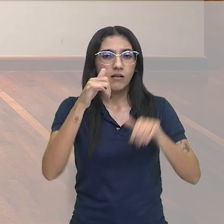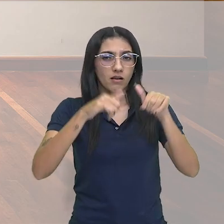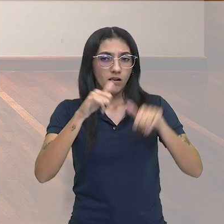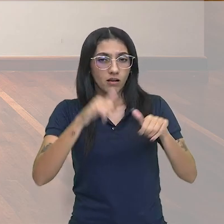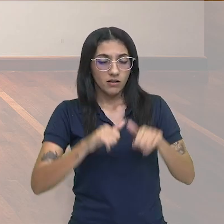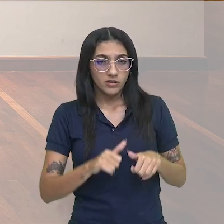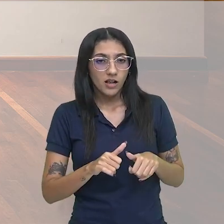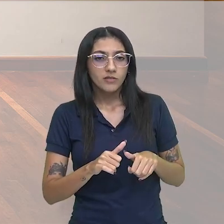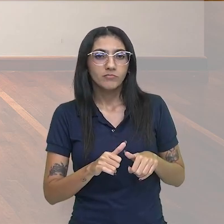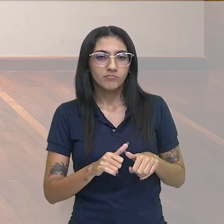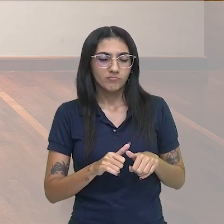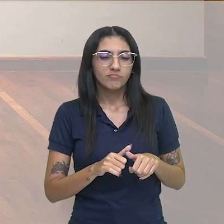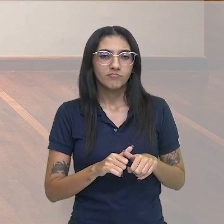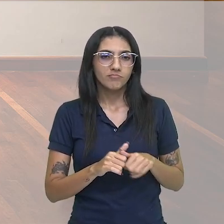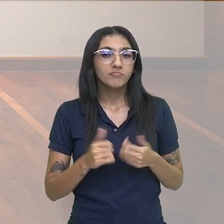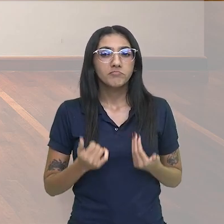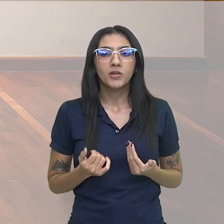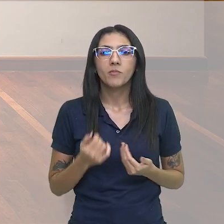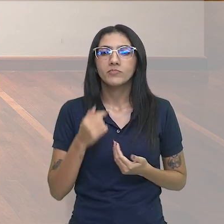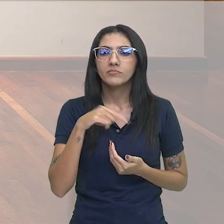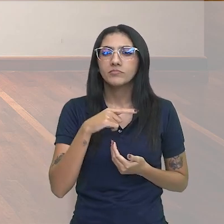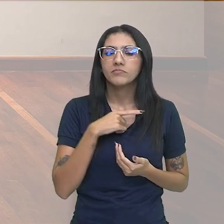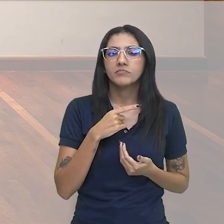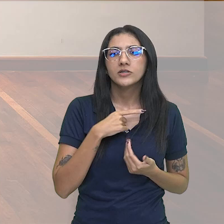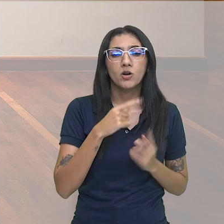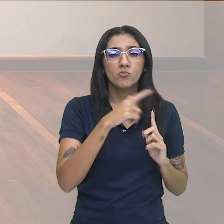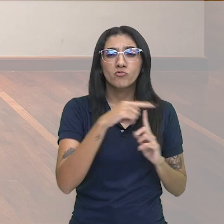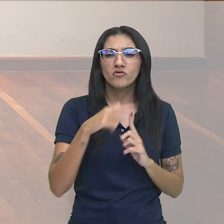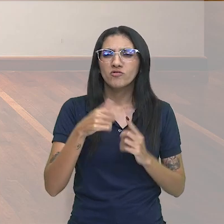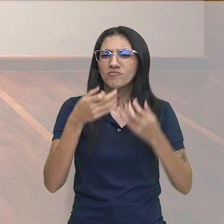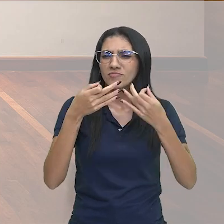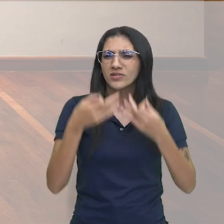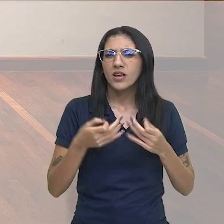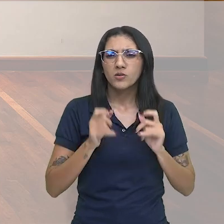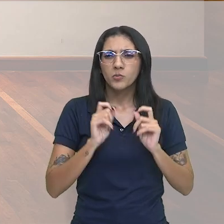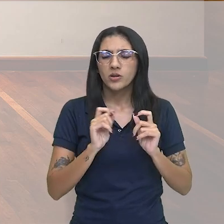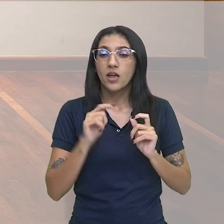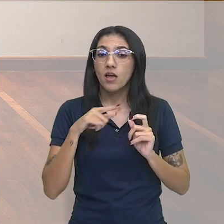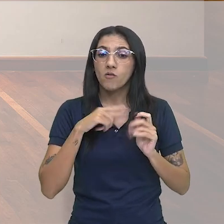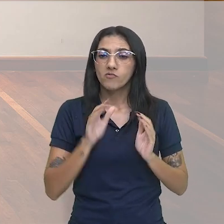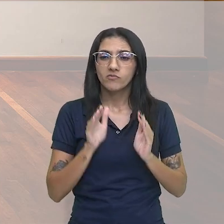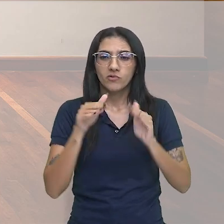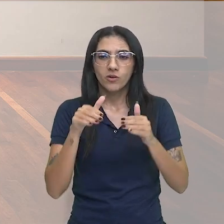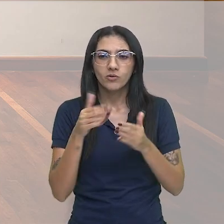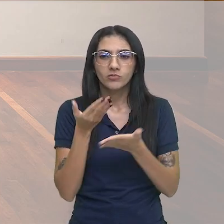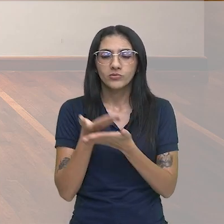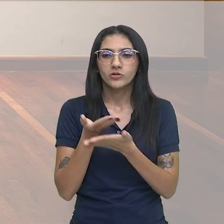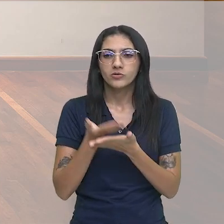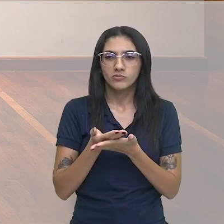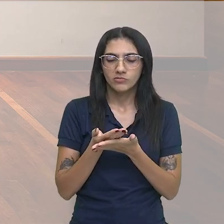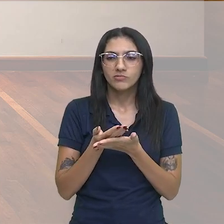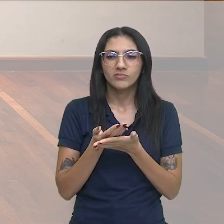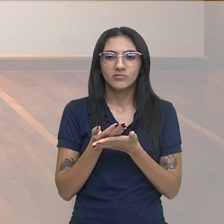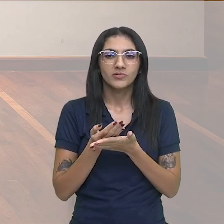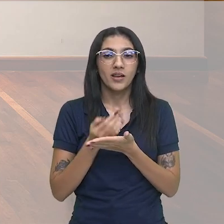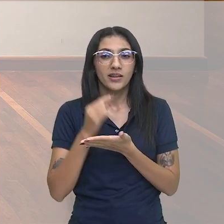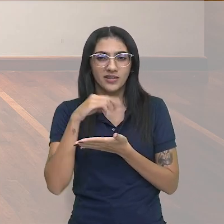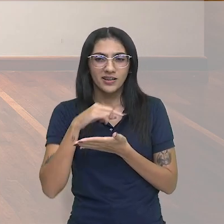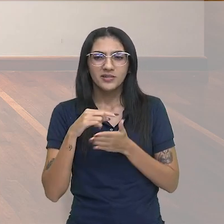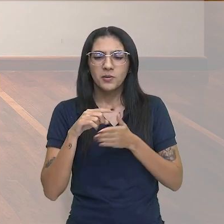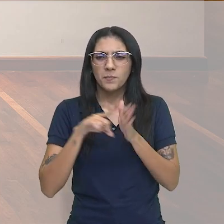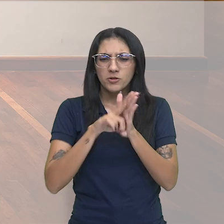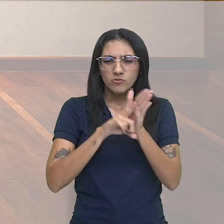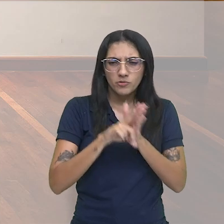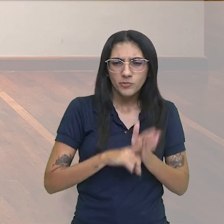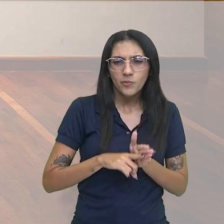Ele vai, então, dizer que o tipo ideal é o objeto de estudo que o pesquisador,